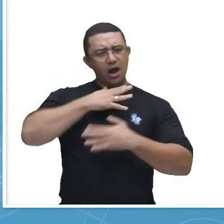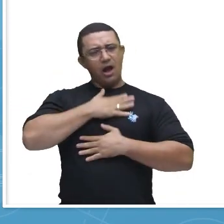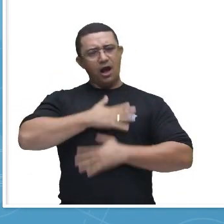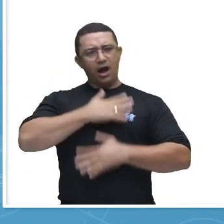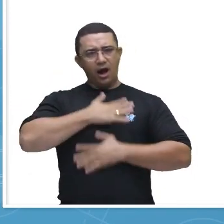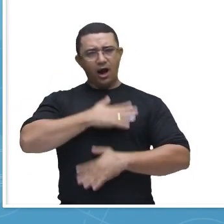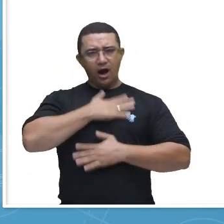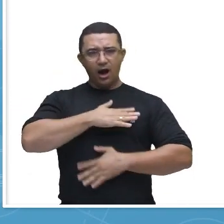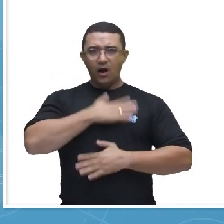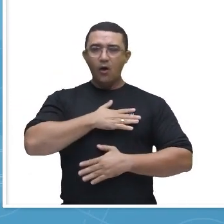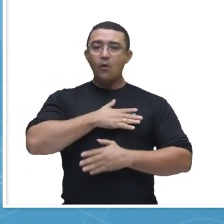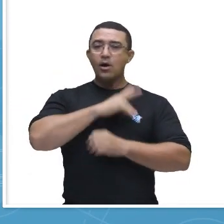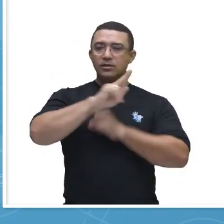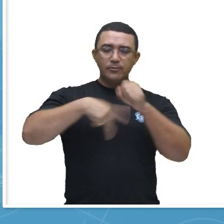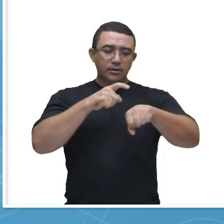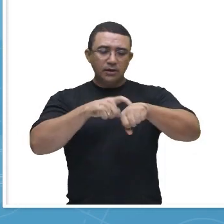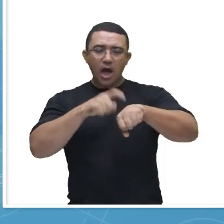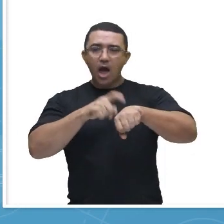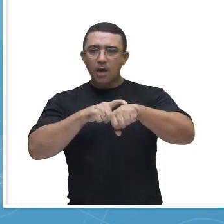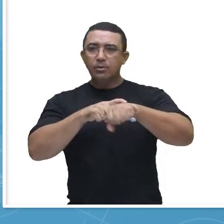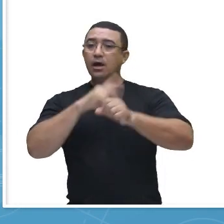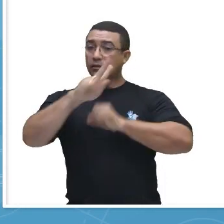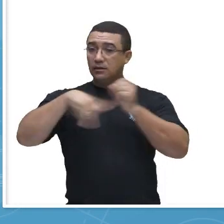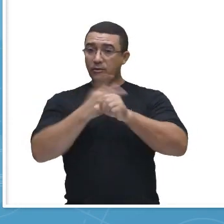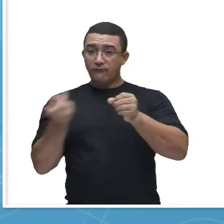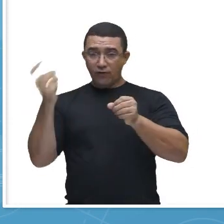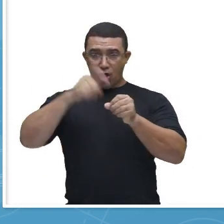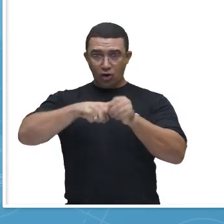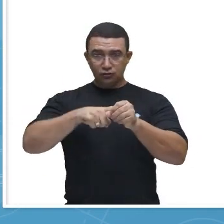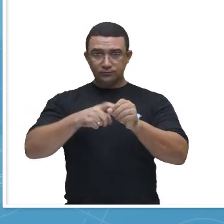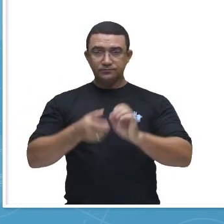também, e aí vou dar uns minutinhos e retorno com vocês também.